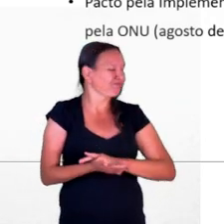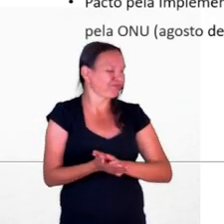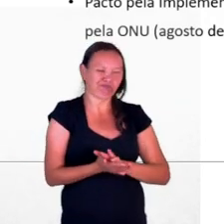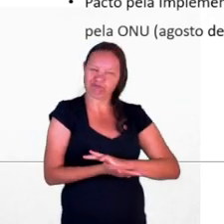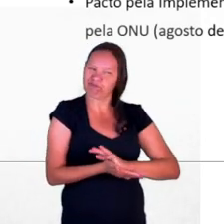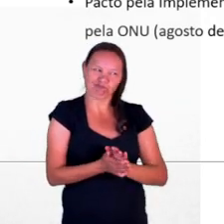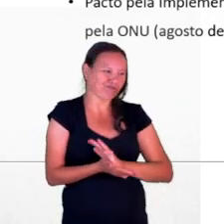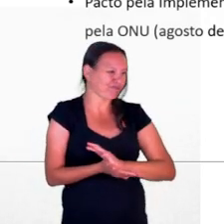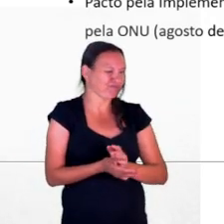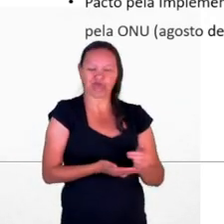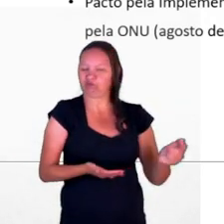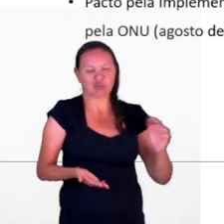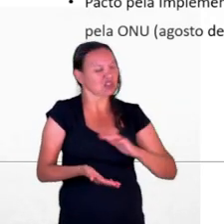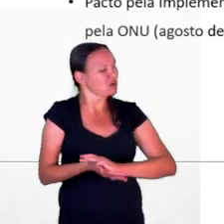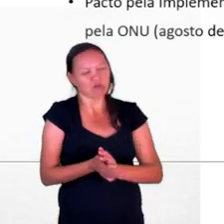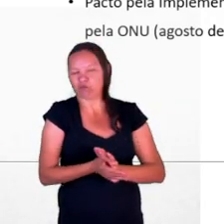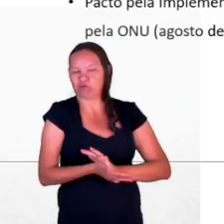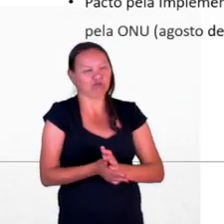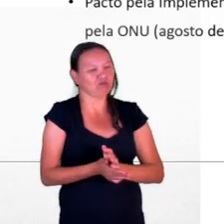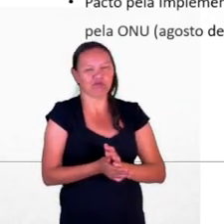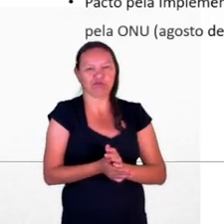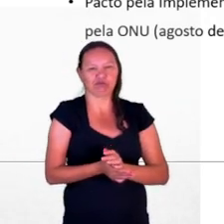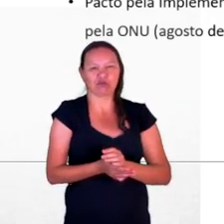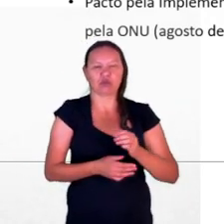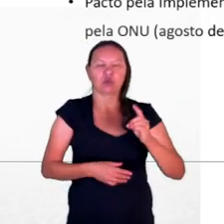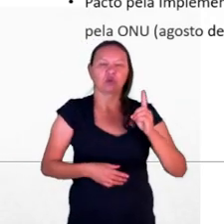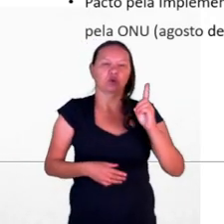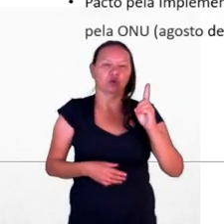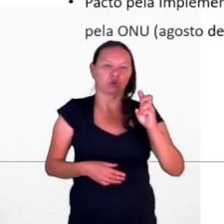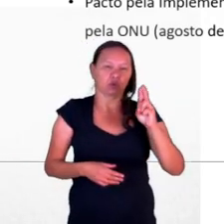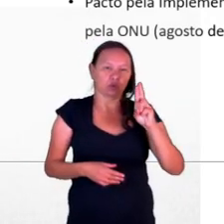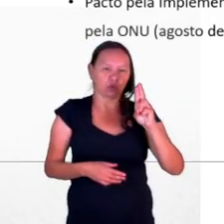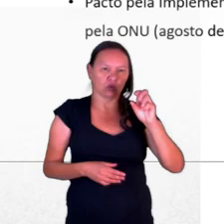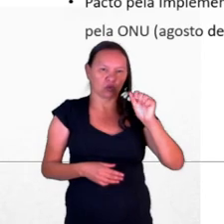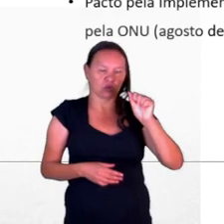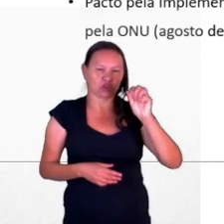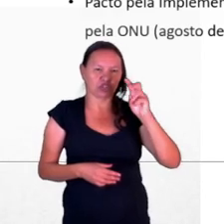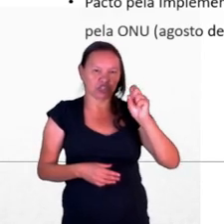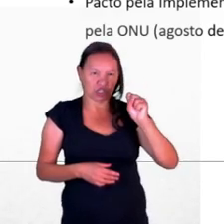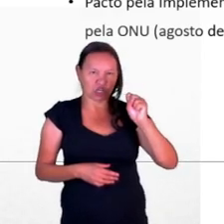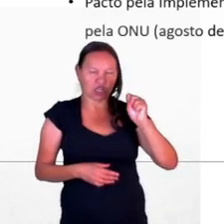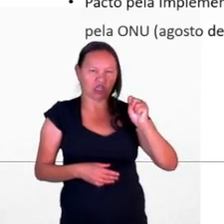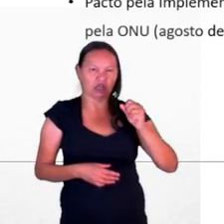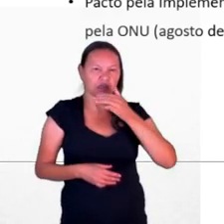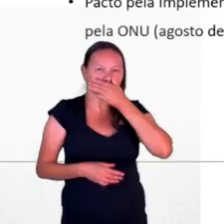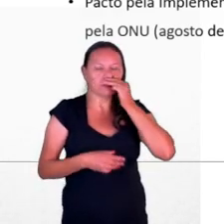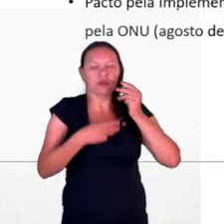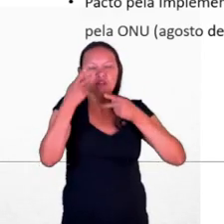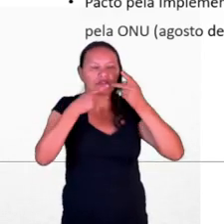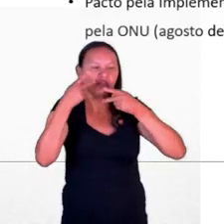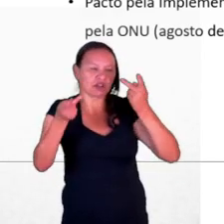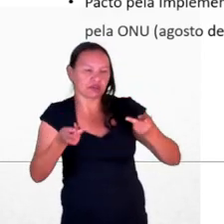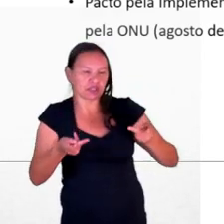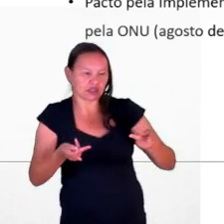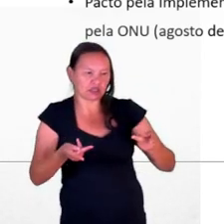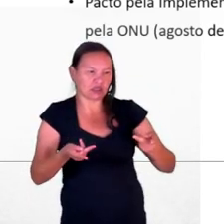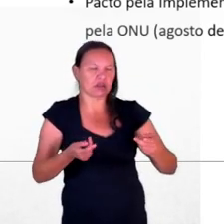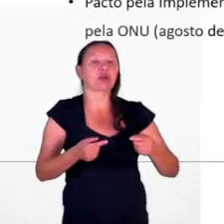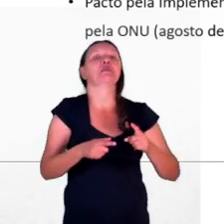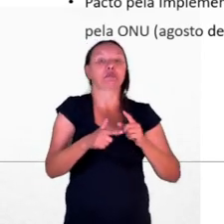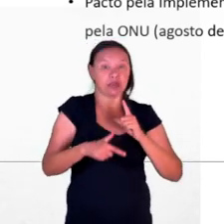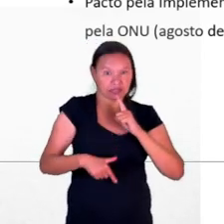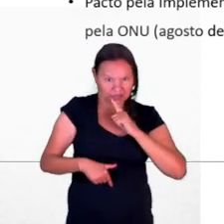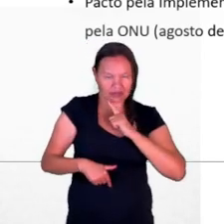será atingido eh Gutierres o secretário geral da ONU lamenta muito esse fato mas já há